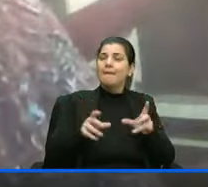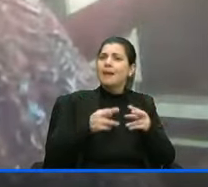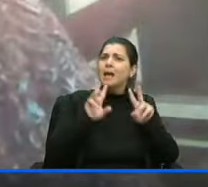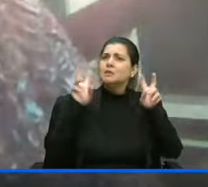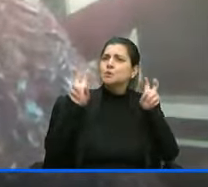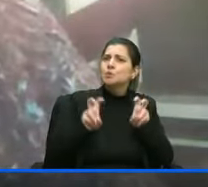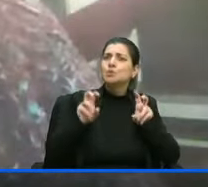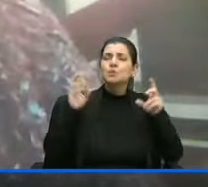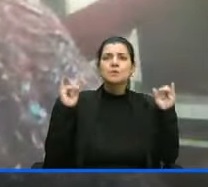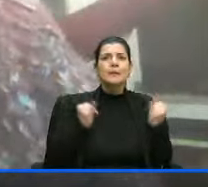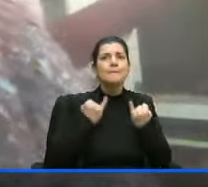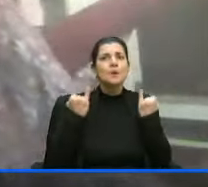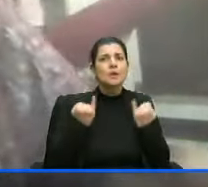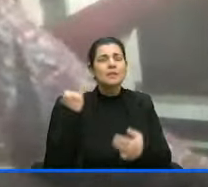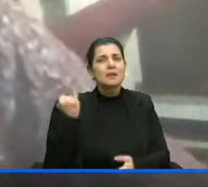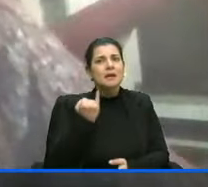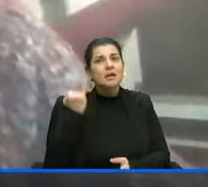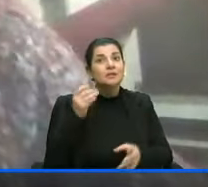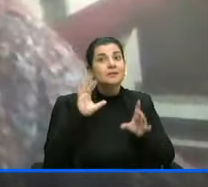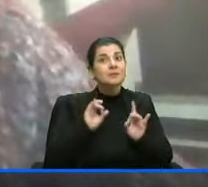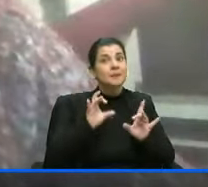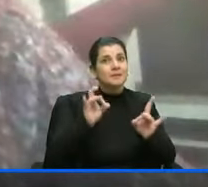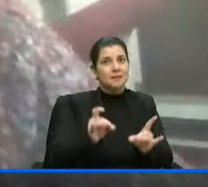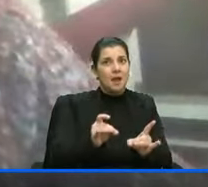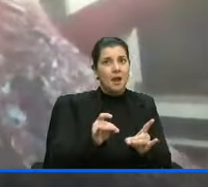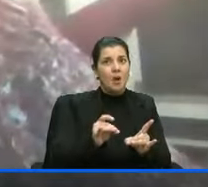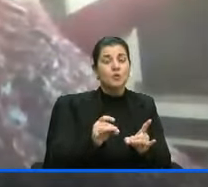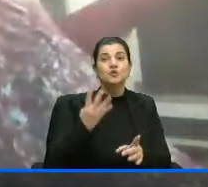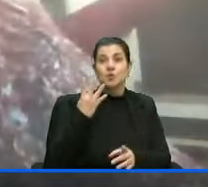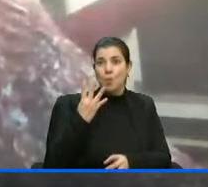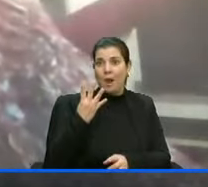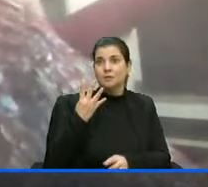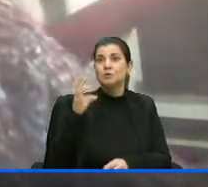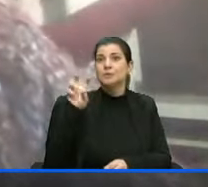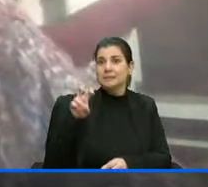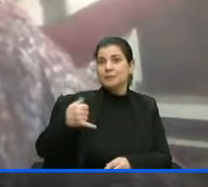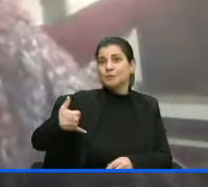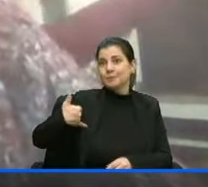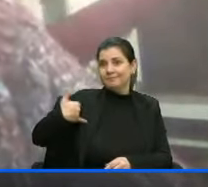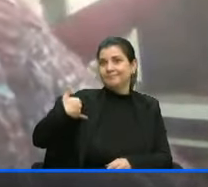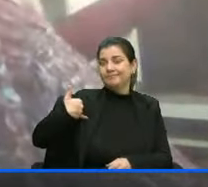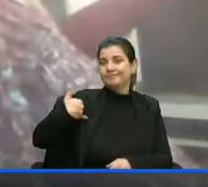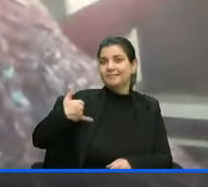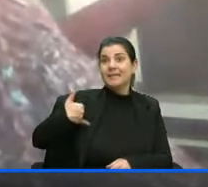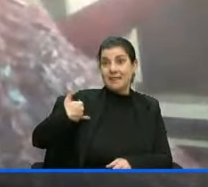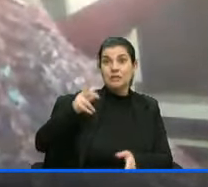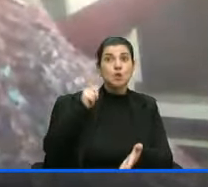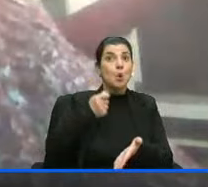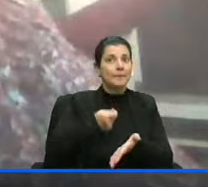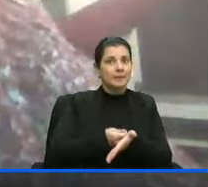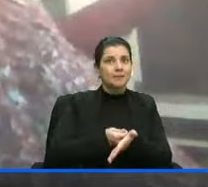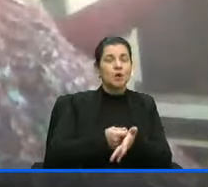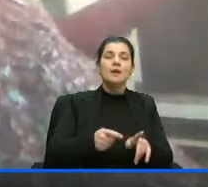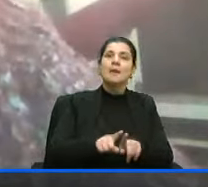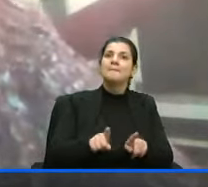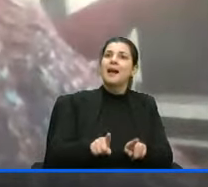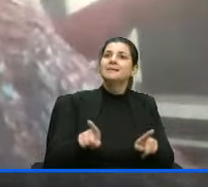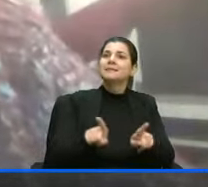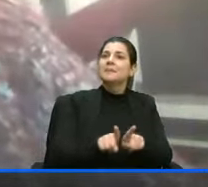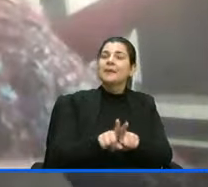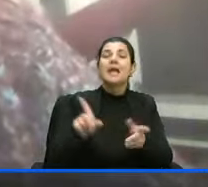educação infantil, em especial nos 4 e 5 anos, idade obrigatória, mas também a redução,